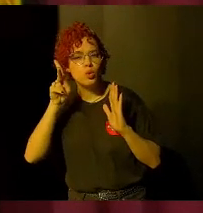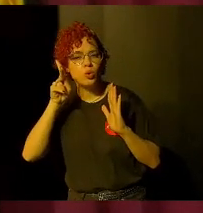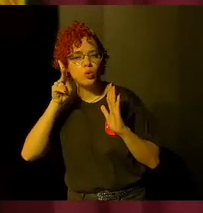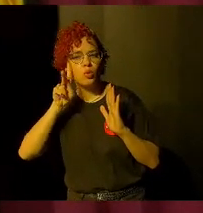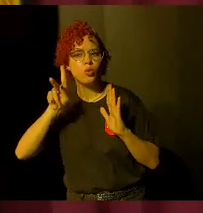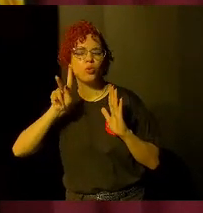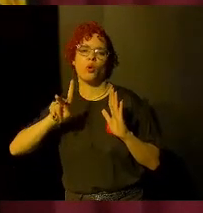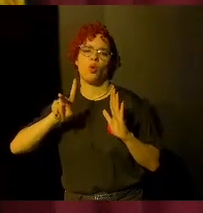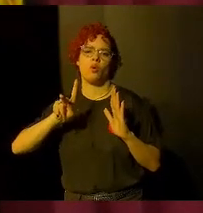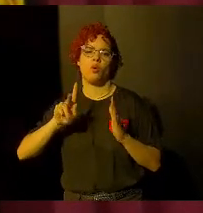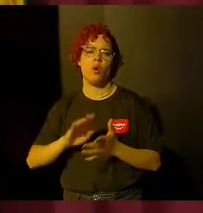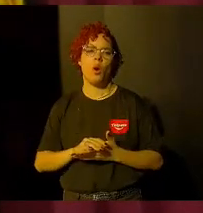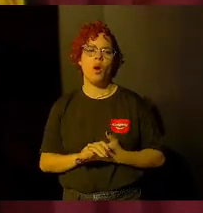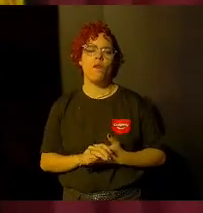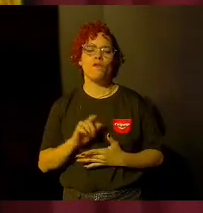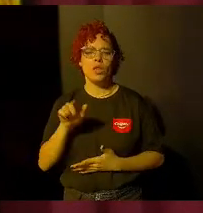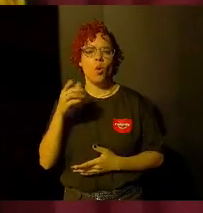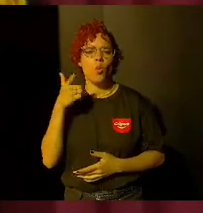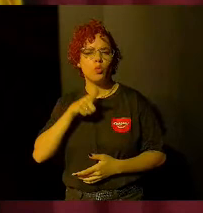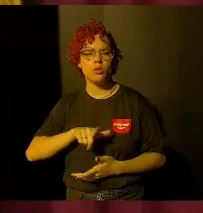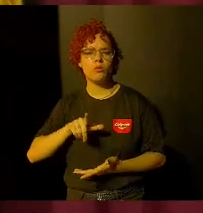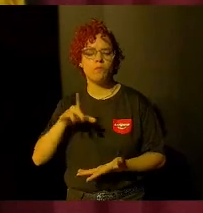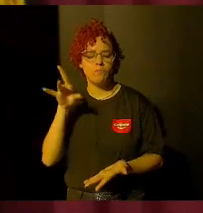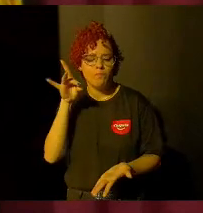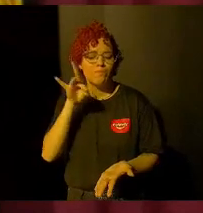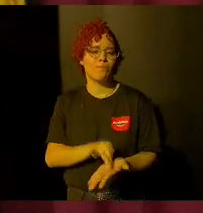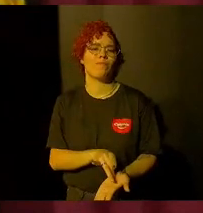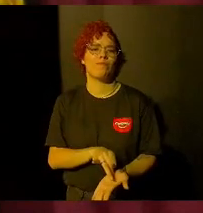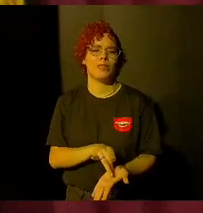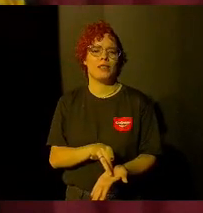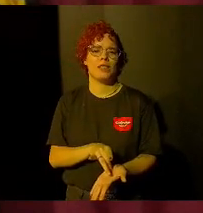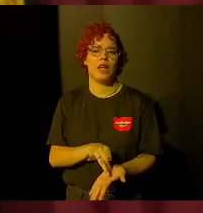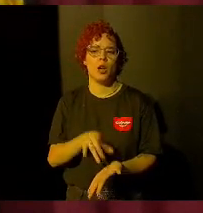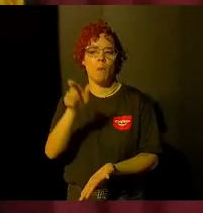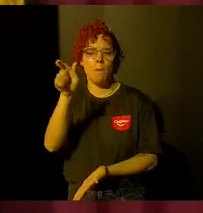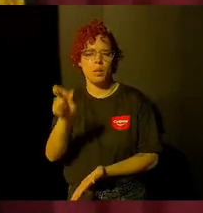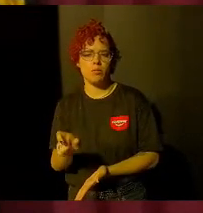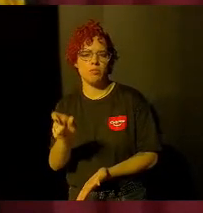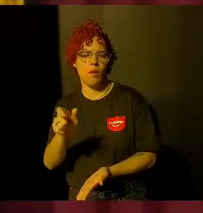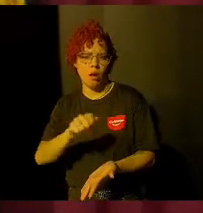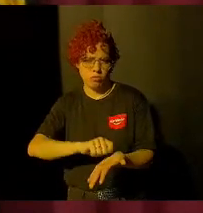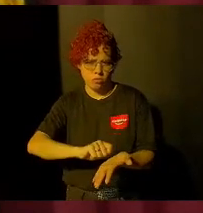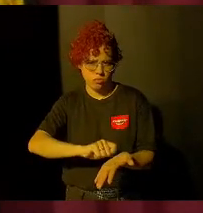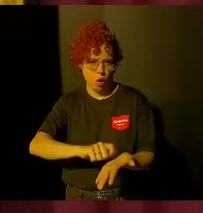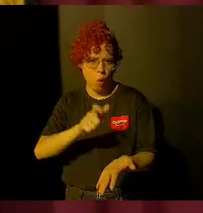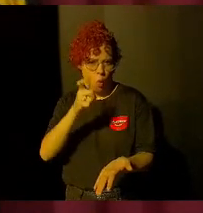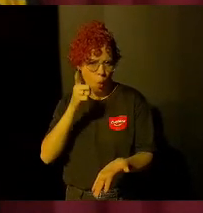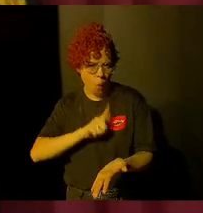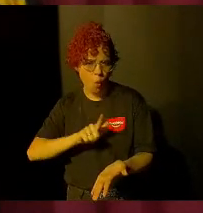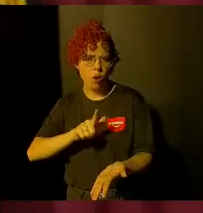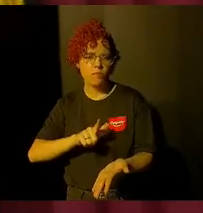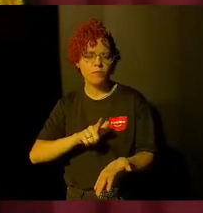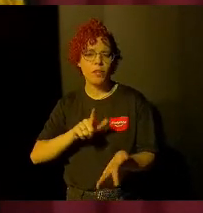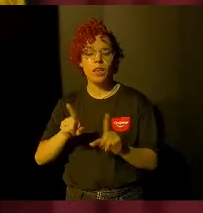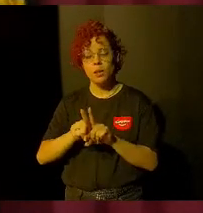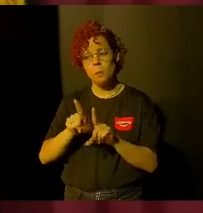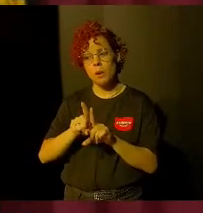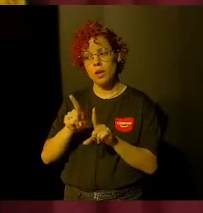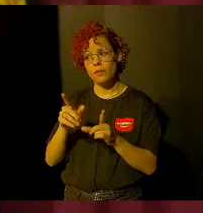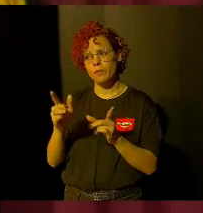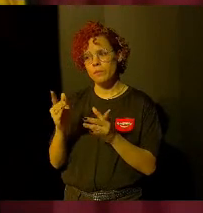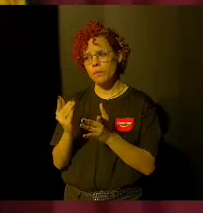conseguiu fixar esse esse personagem na escrita e também Você às vezes